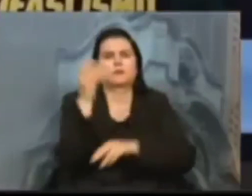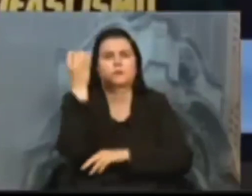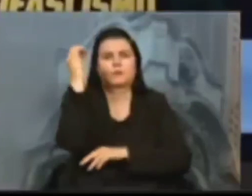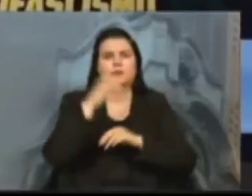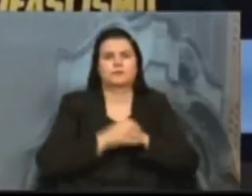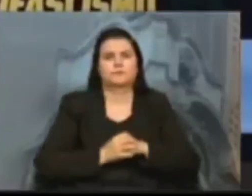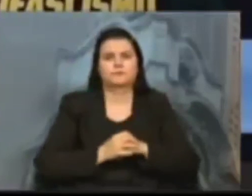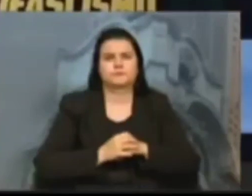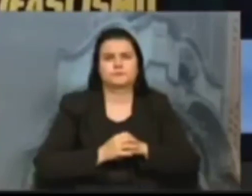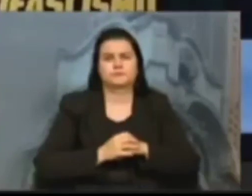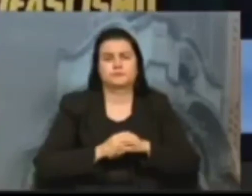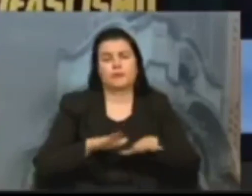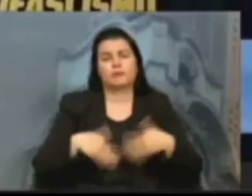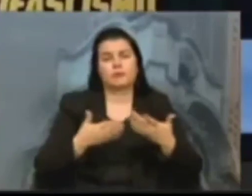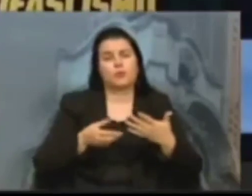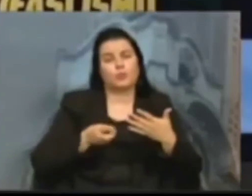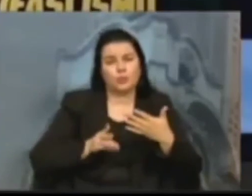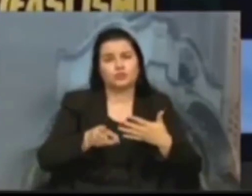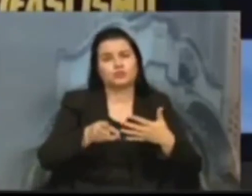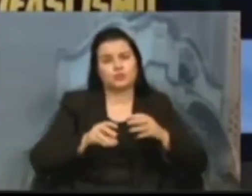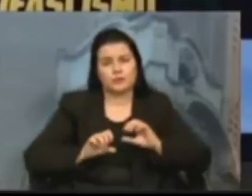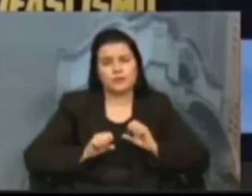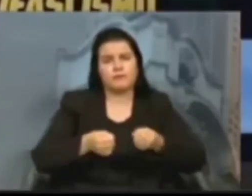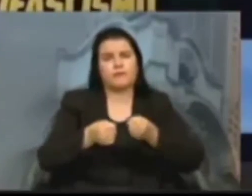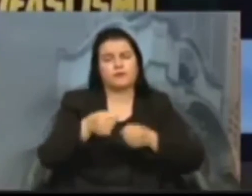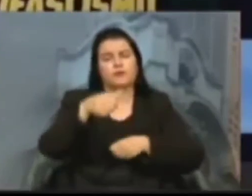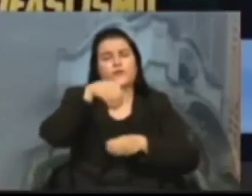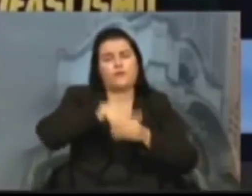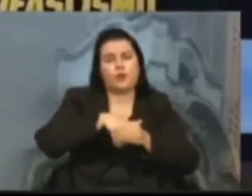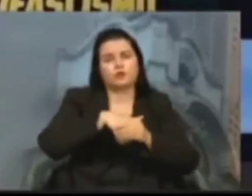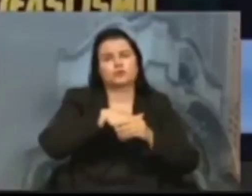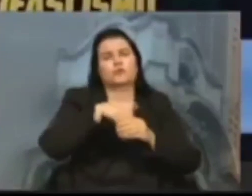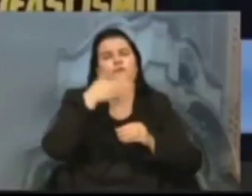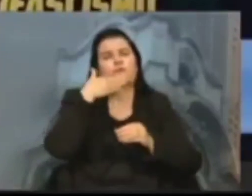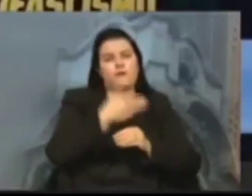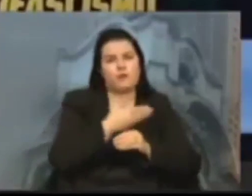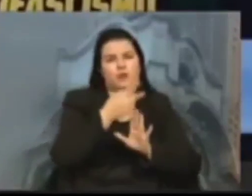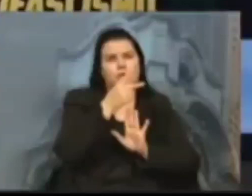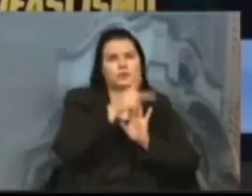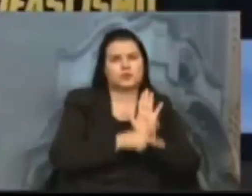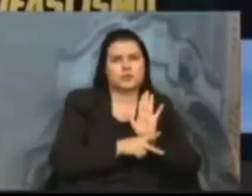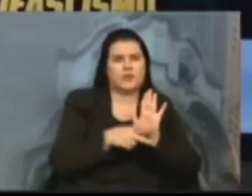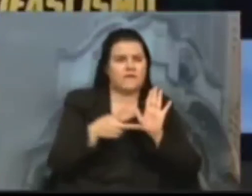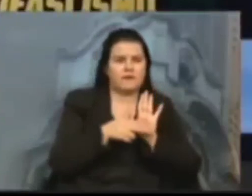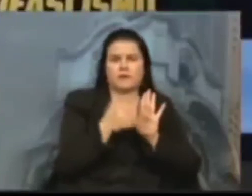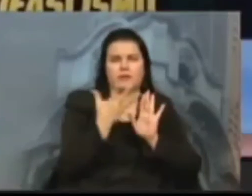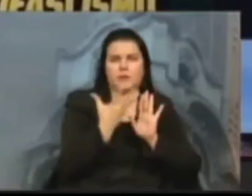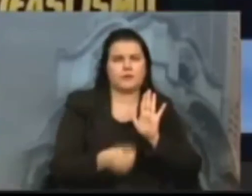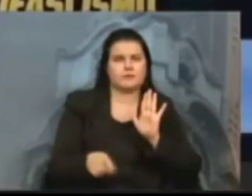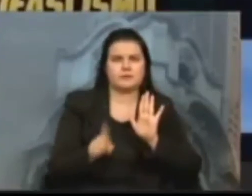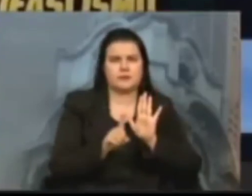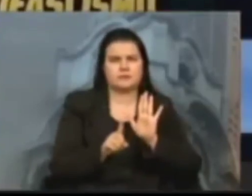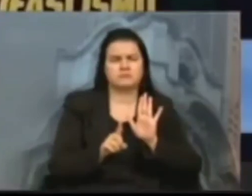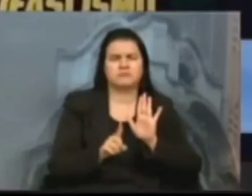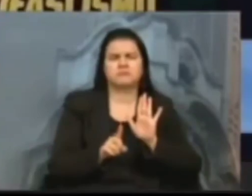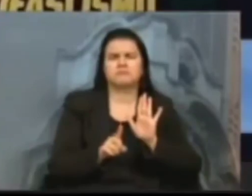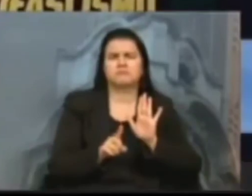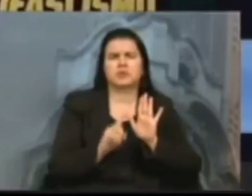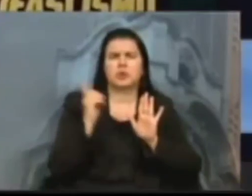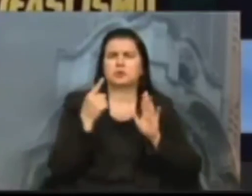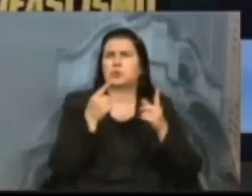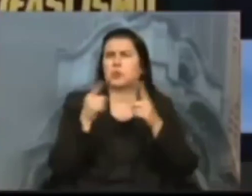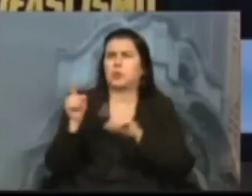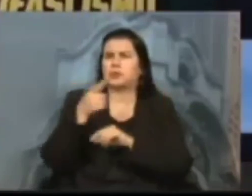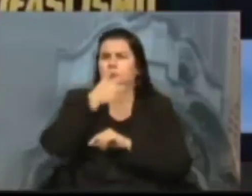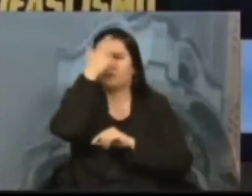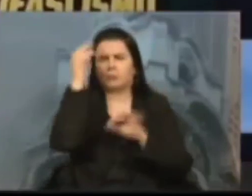Então, continuamos defendendo o voto favorável ao projeto e contra o veto. Isso não tem nada a ver com retaliação a prefeito ou qualquer coisa